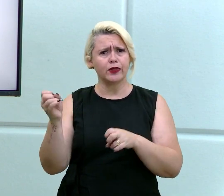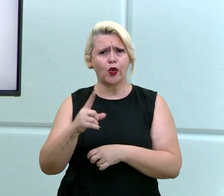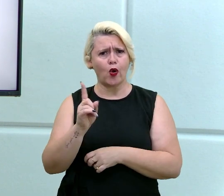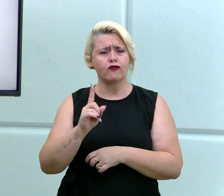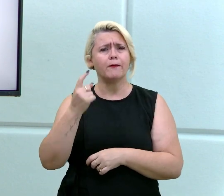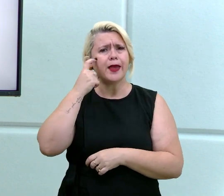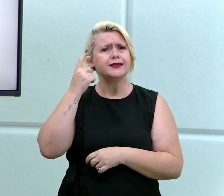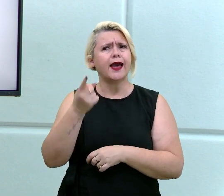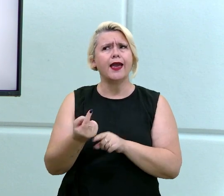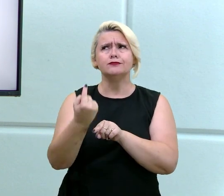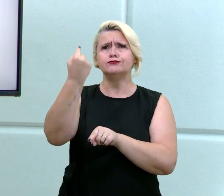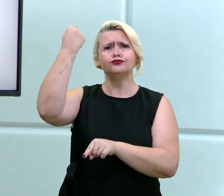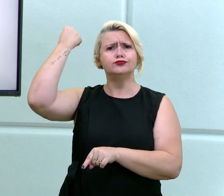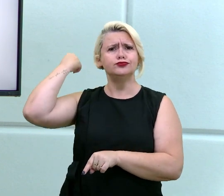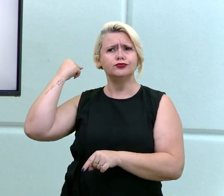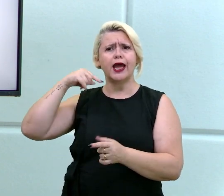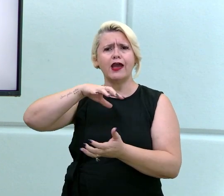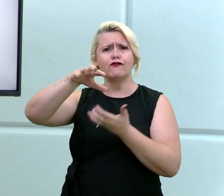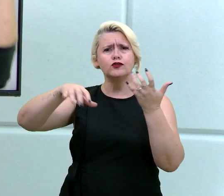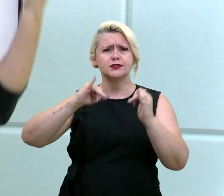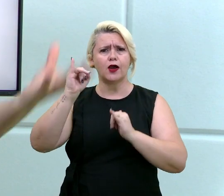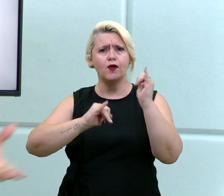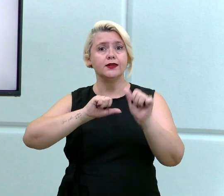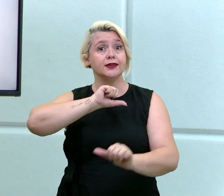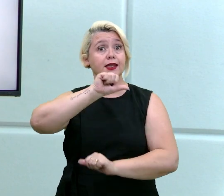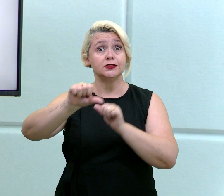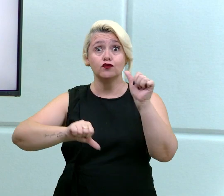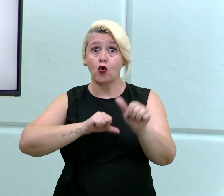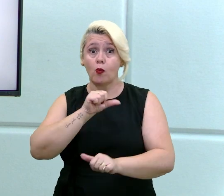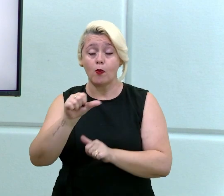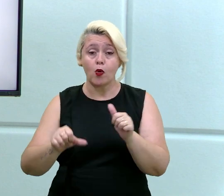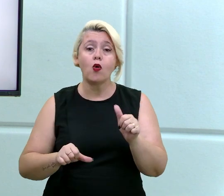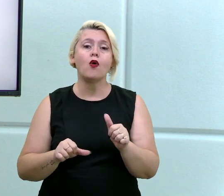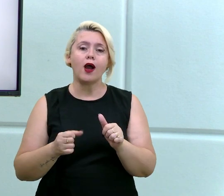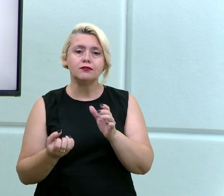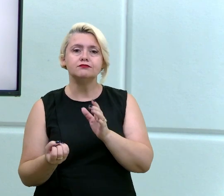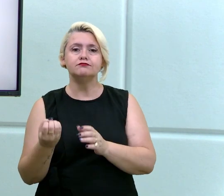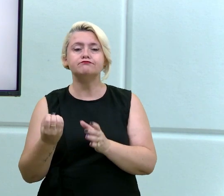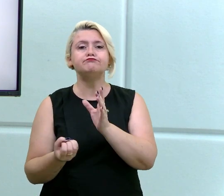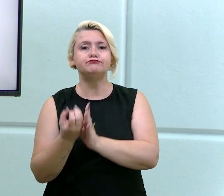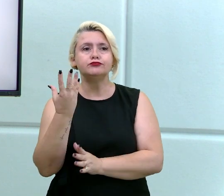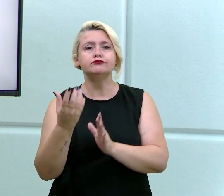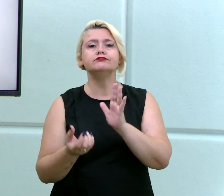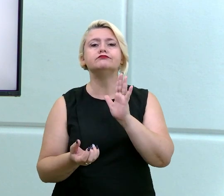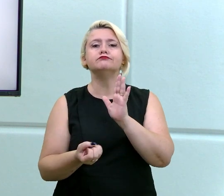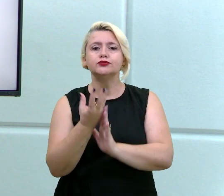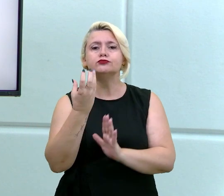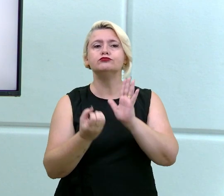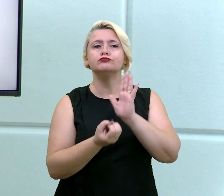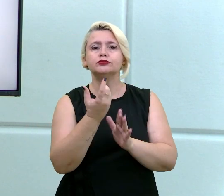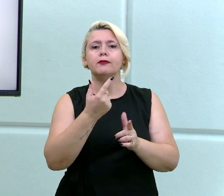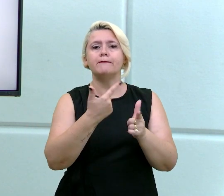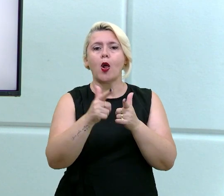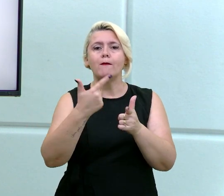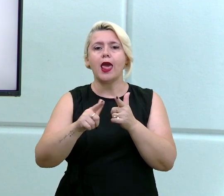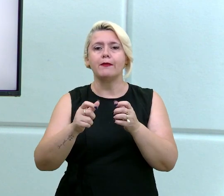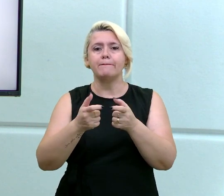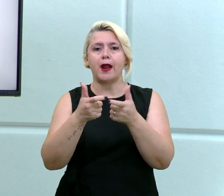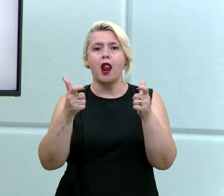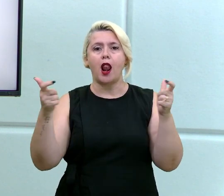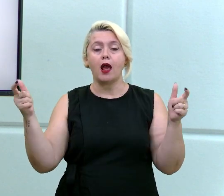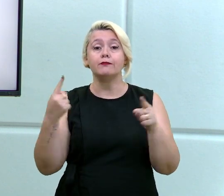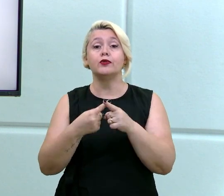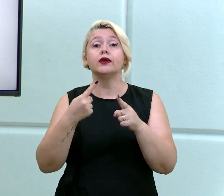Revolução Industrial. Veio a Revolução, transformou tudo e aí surgiram os problemas. Por quê? Porque a geração de